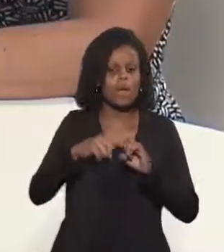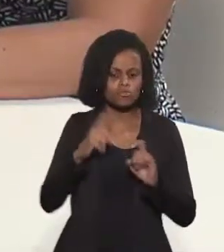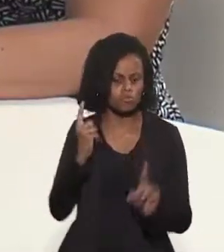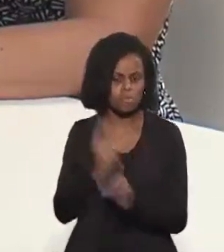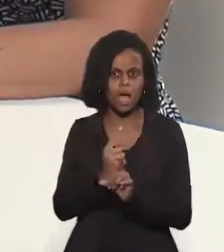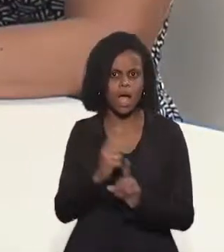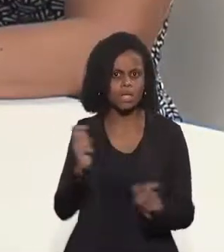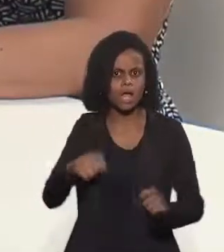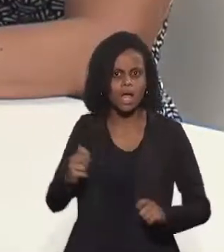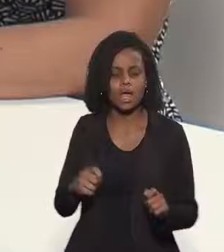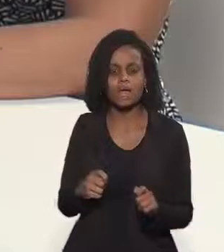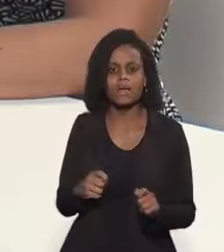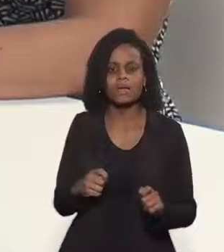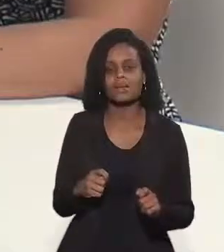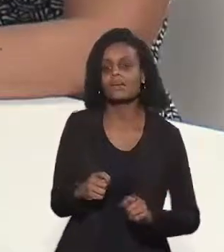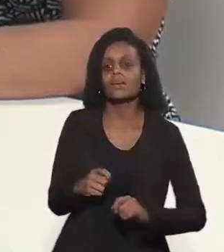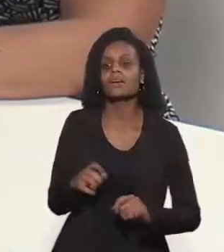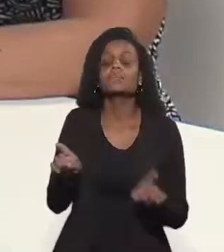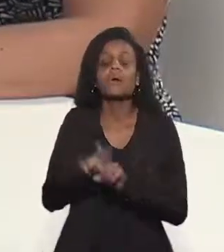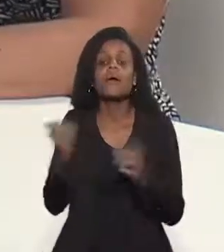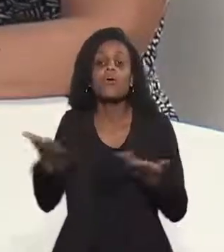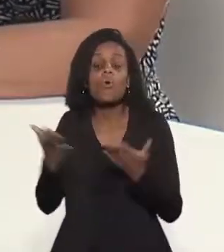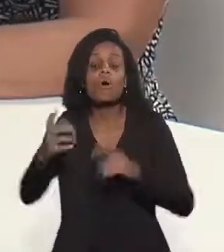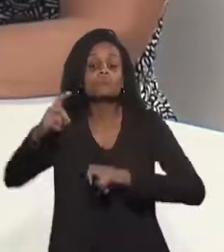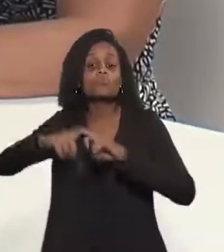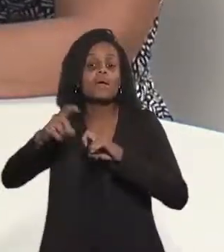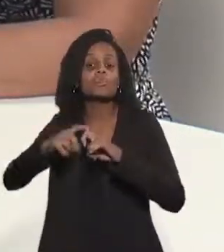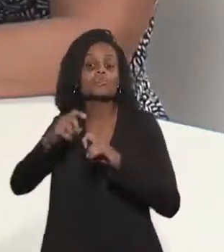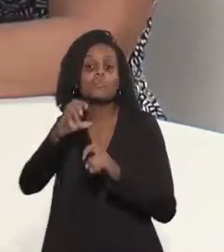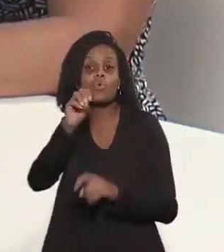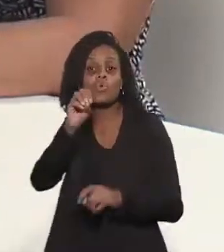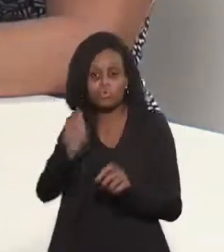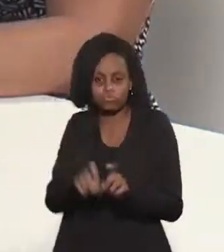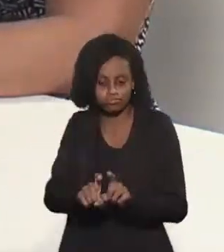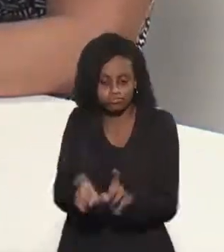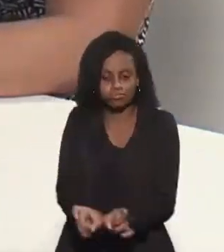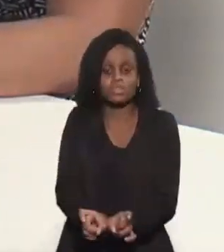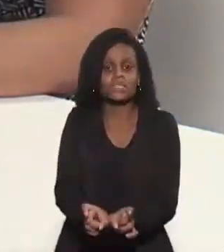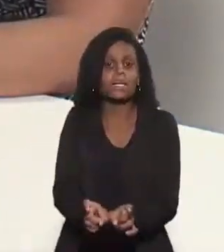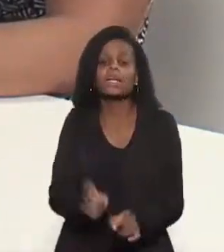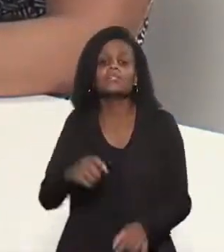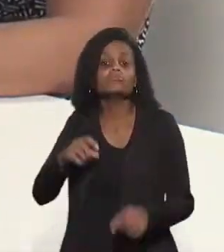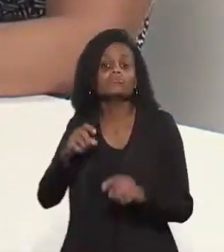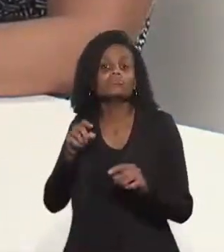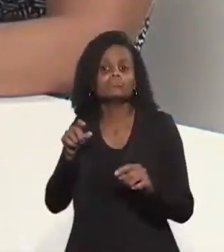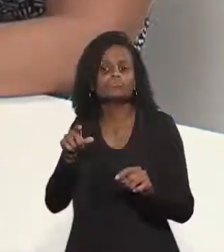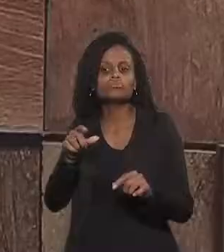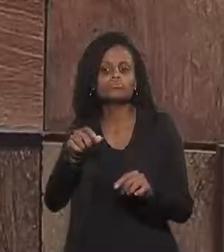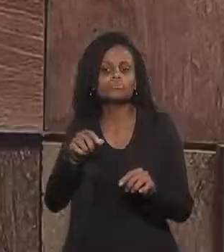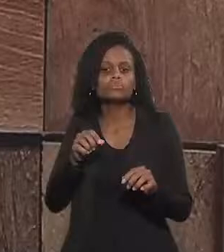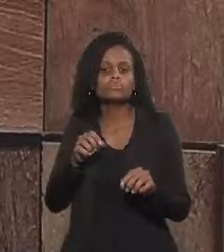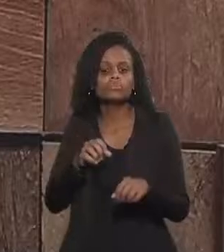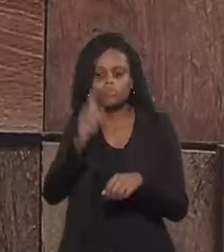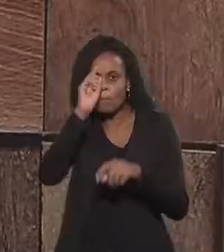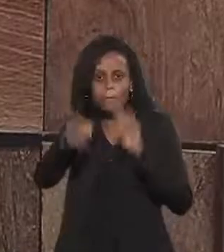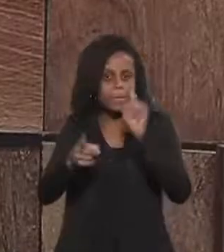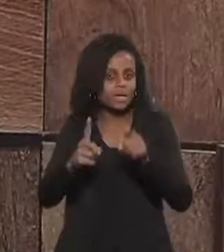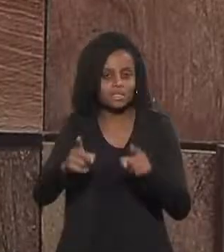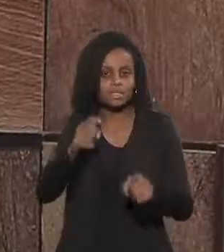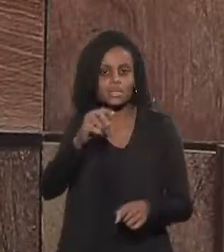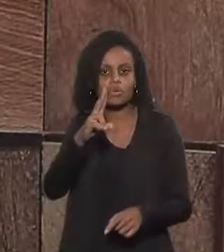os obstetras, a maior parte está indicando o eco fetal, entendeu? Como fosse um check-up do bebê. E aí a gente